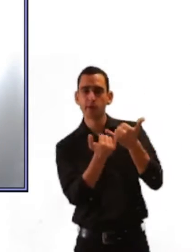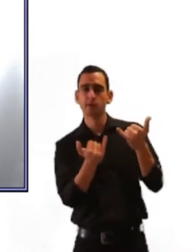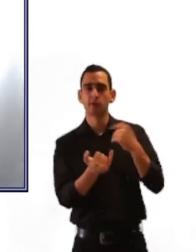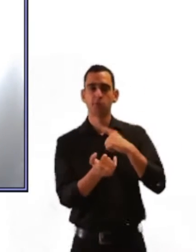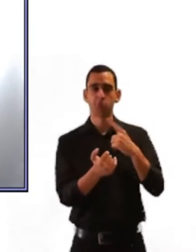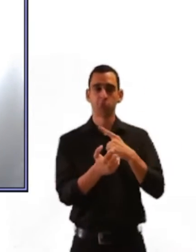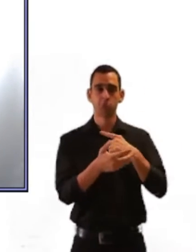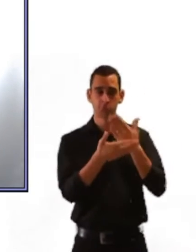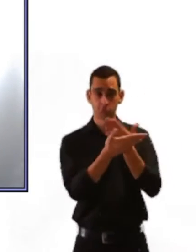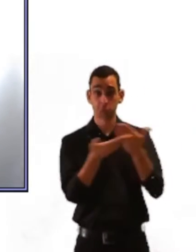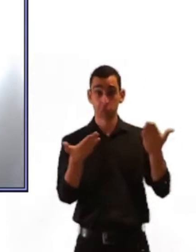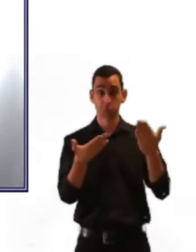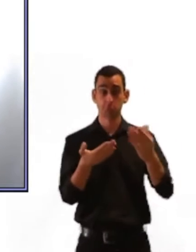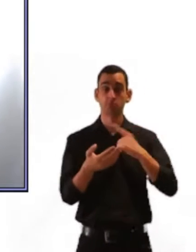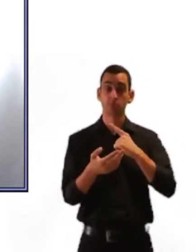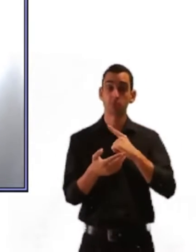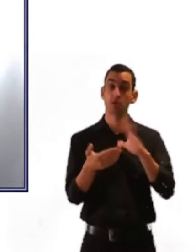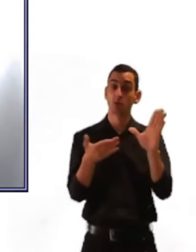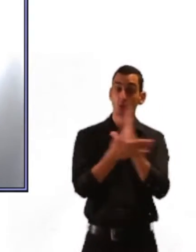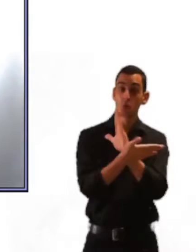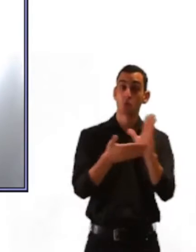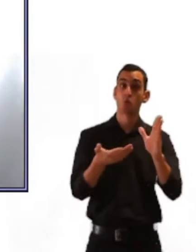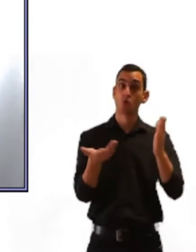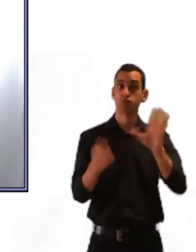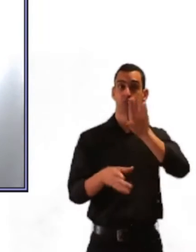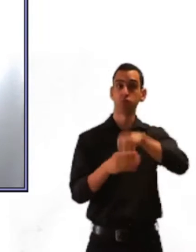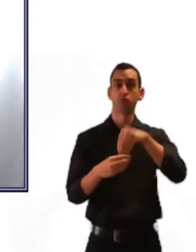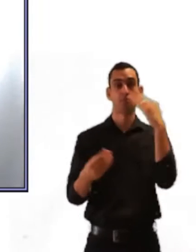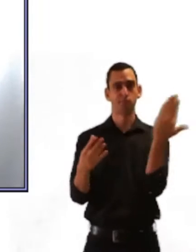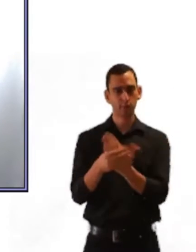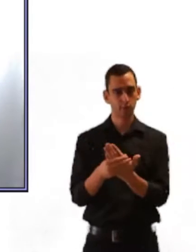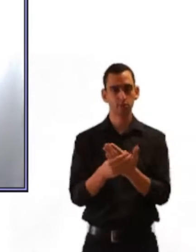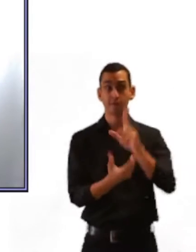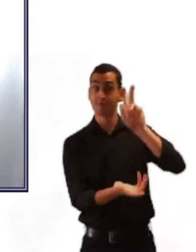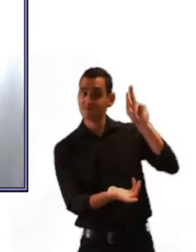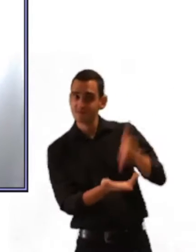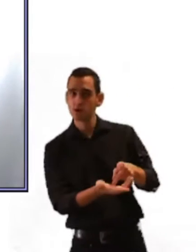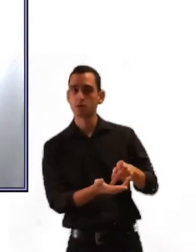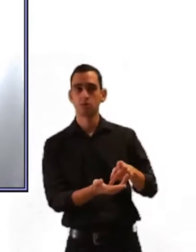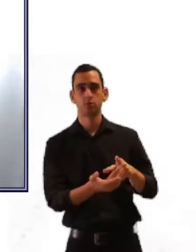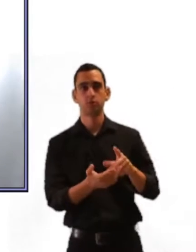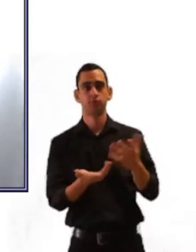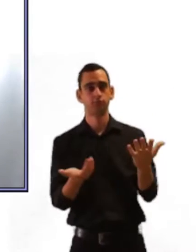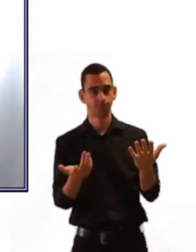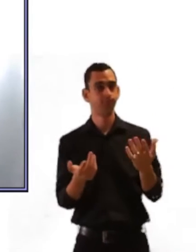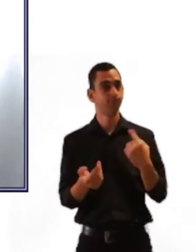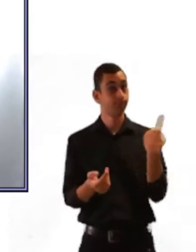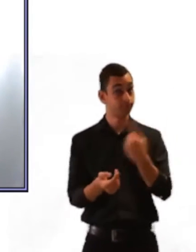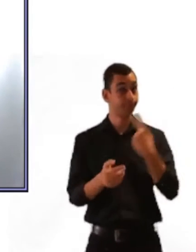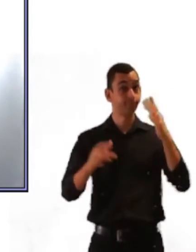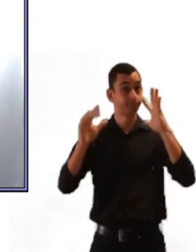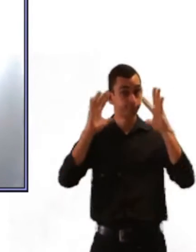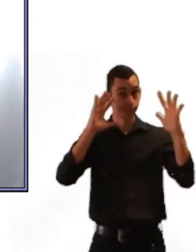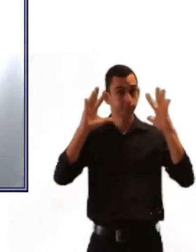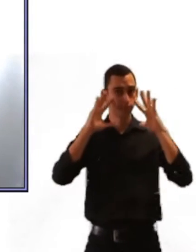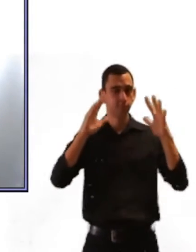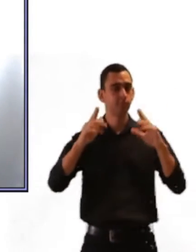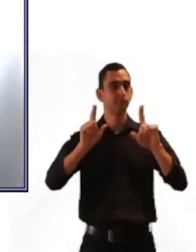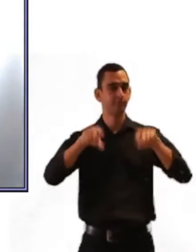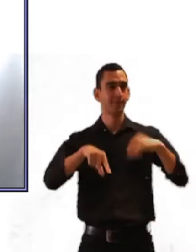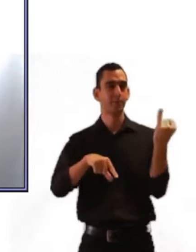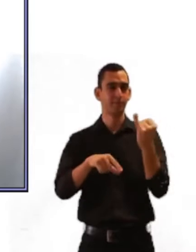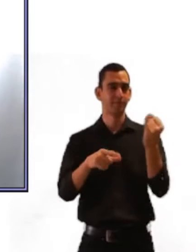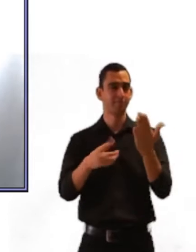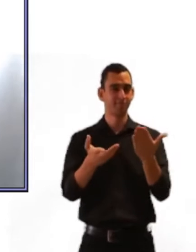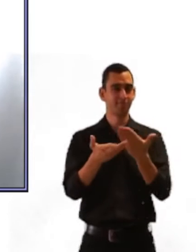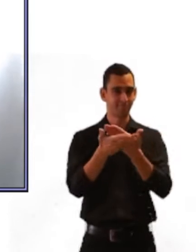preponderante, né? É uma verdade processual. Então, esses pontos são interessantes para a gente já iniciar a